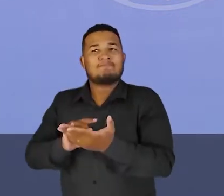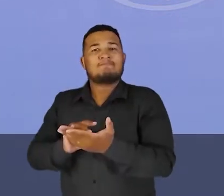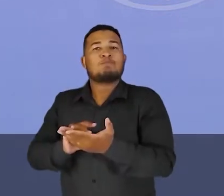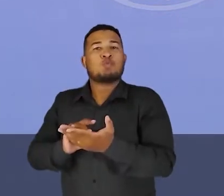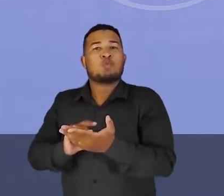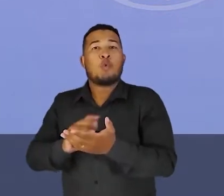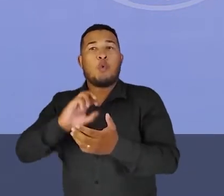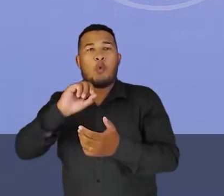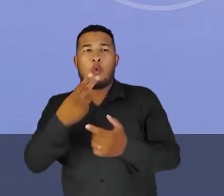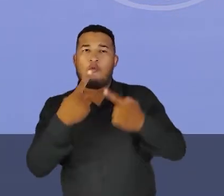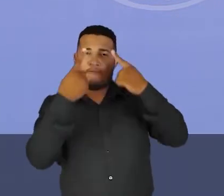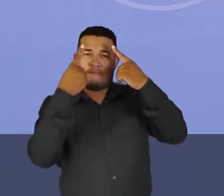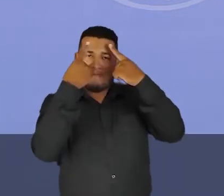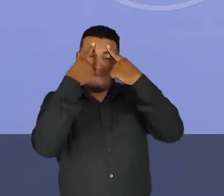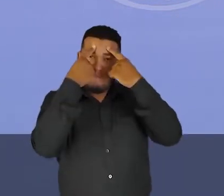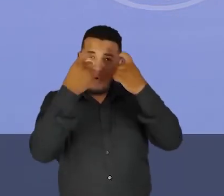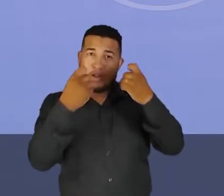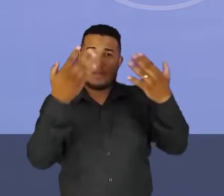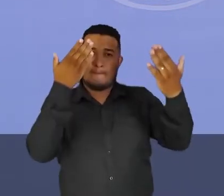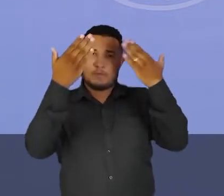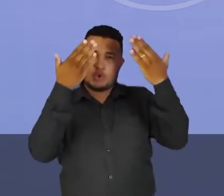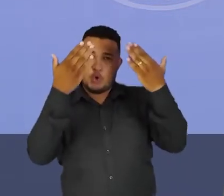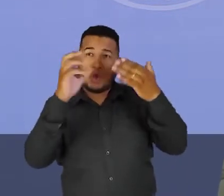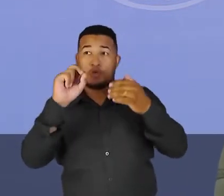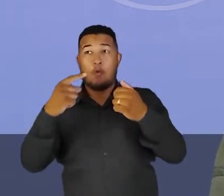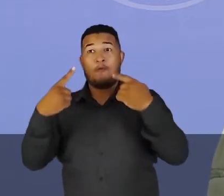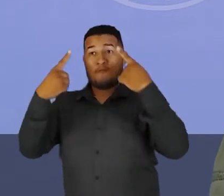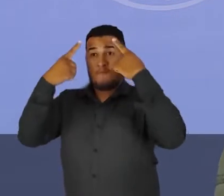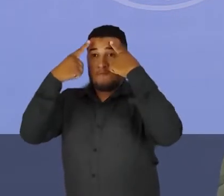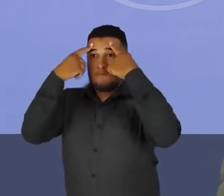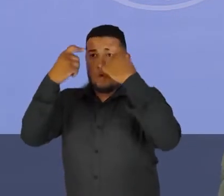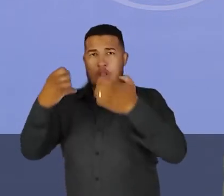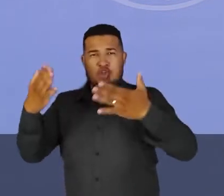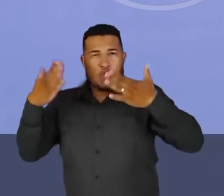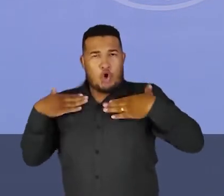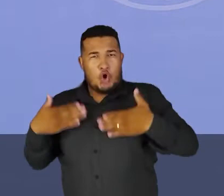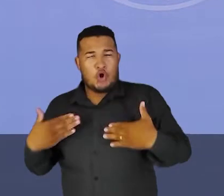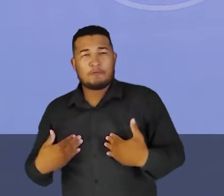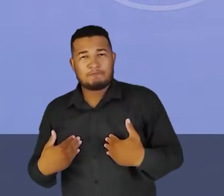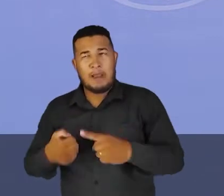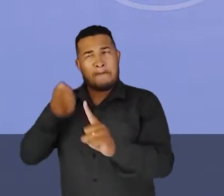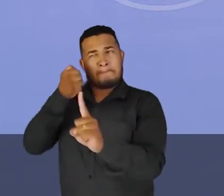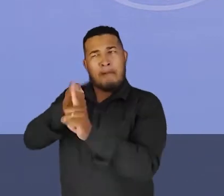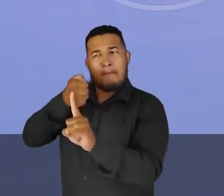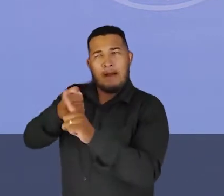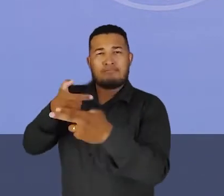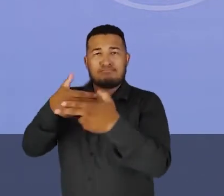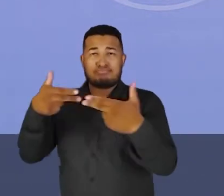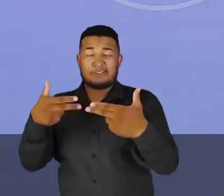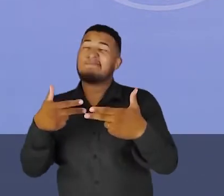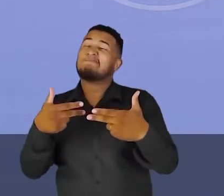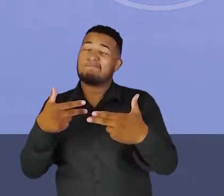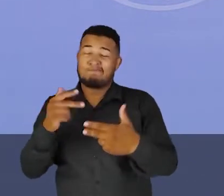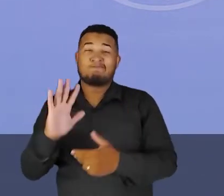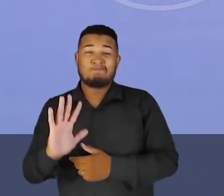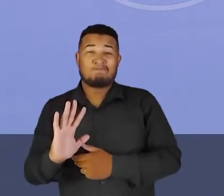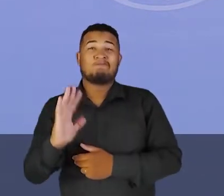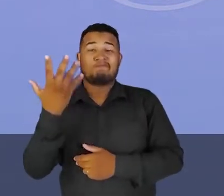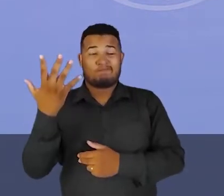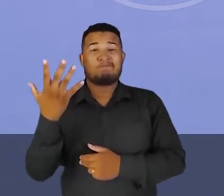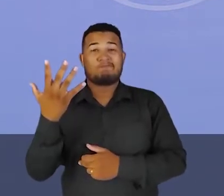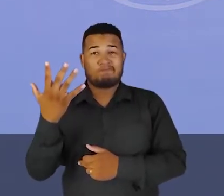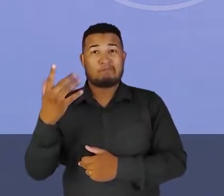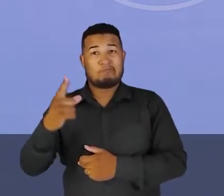ou violência psicológica. Infelizmente, acontece e isso está